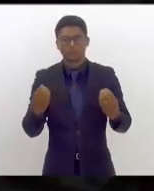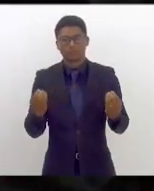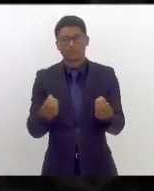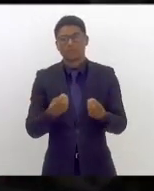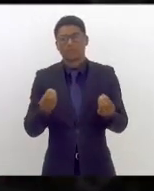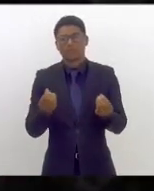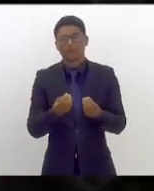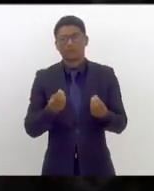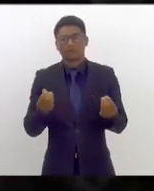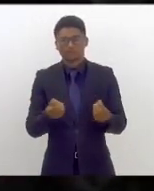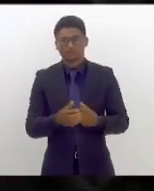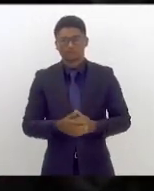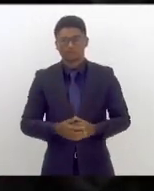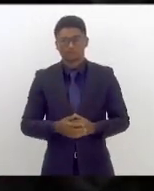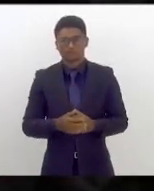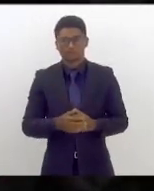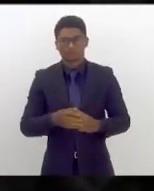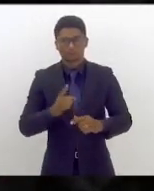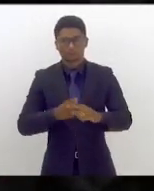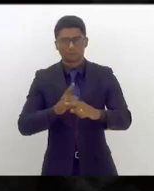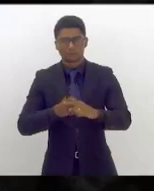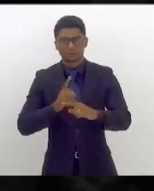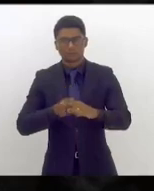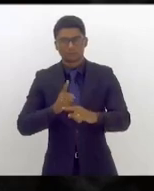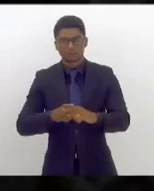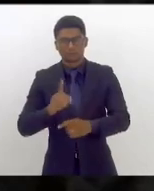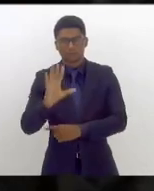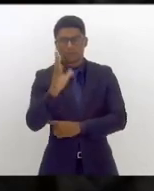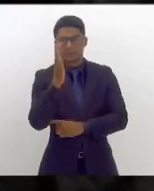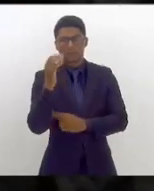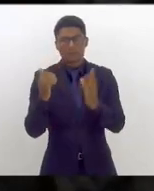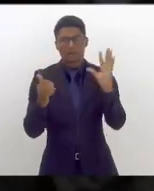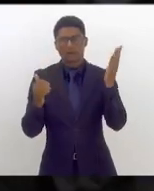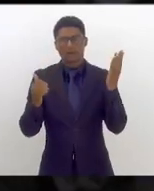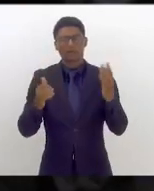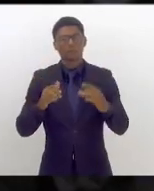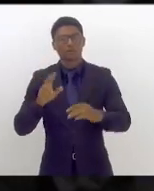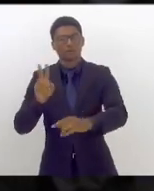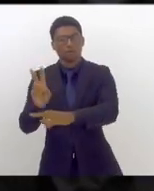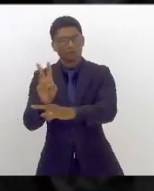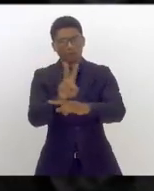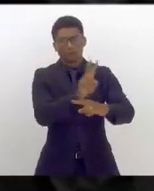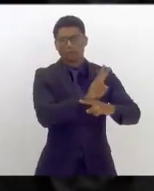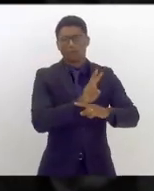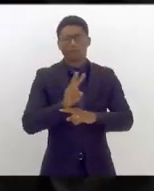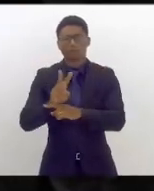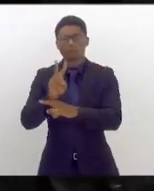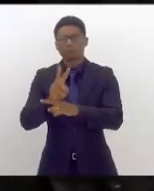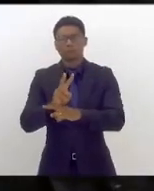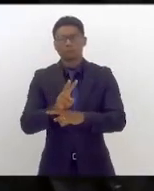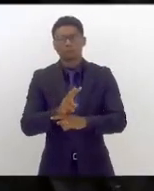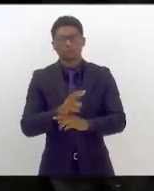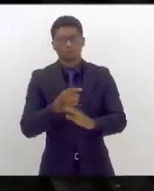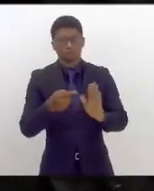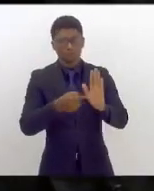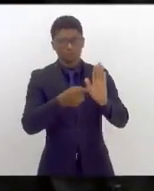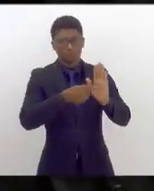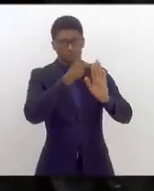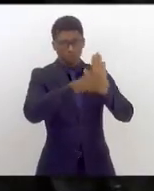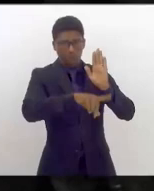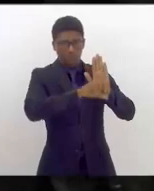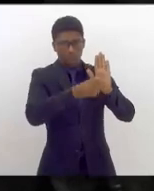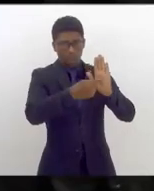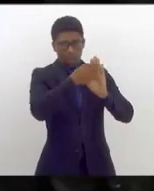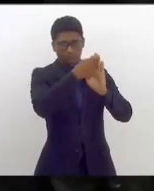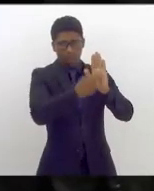conciliar a preservação do meio ambiente e aí quero deixar claro a todos que o projeto caput do projeto é